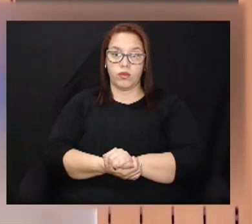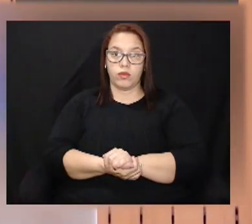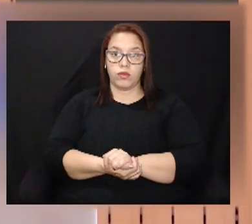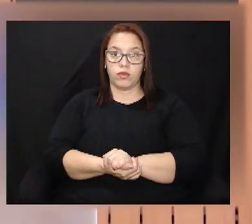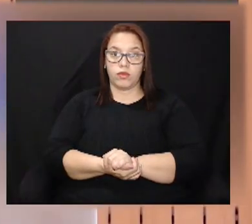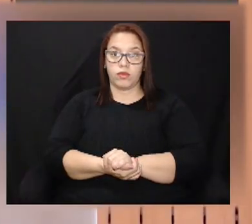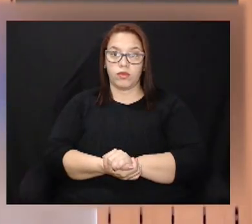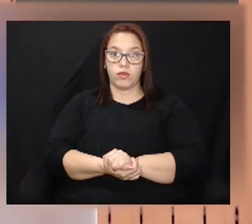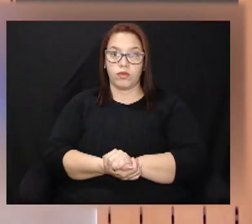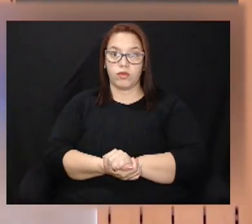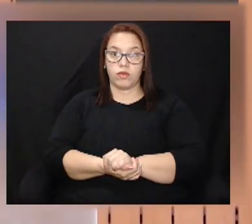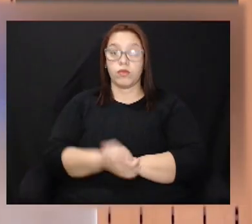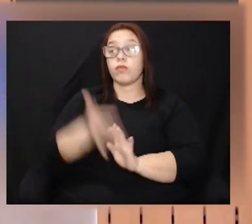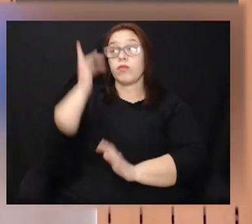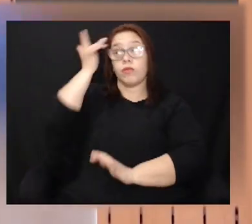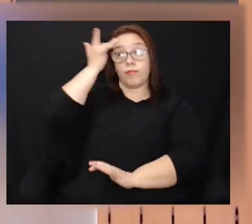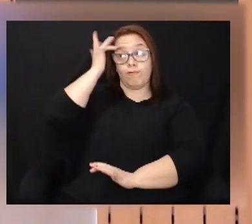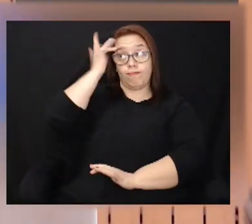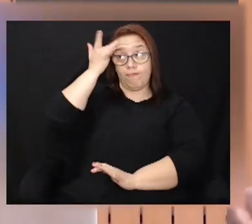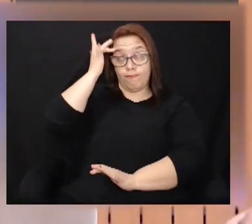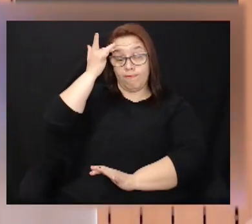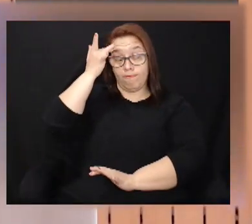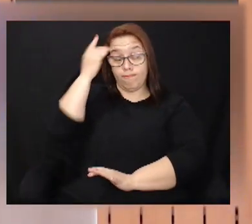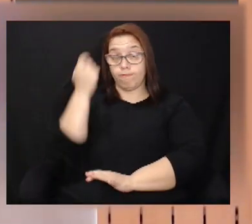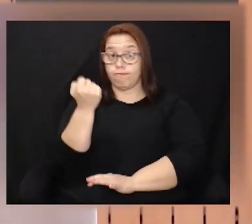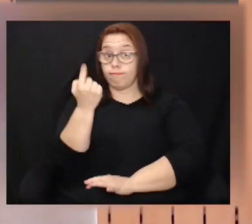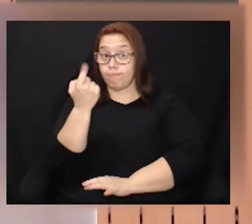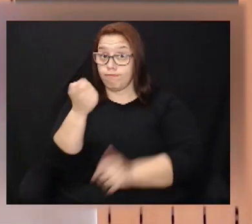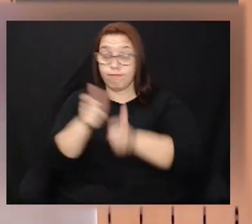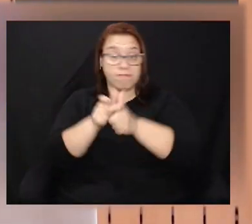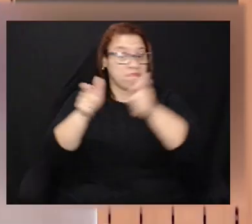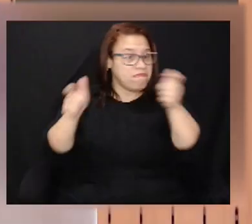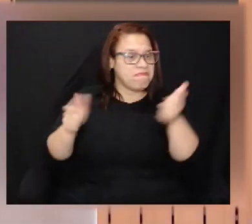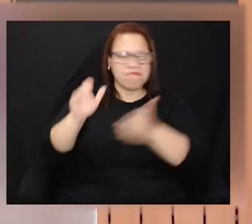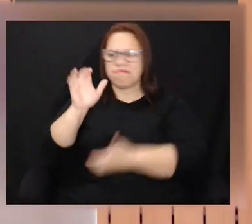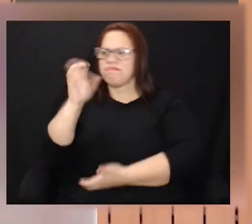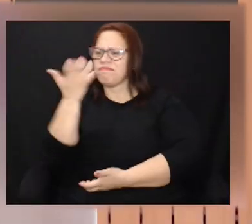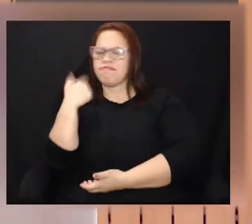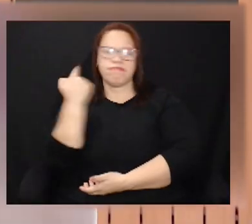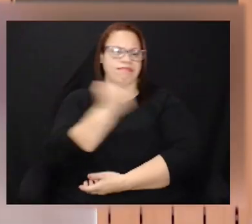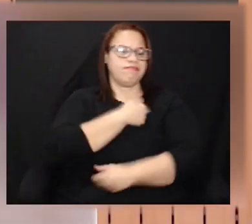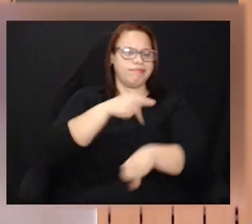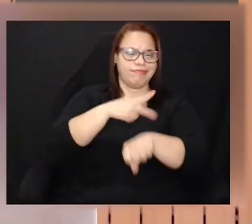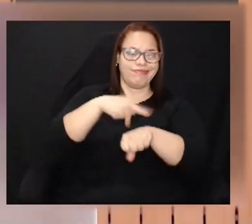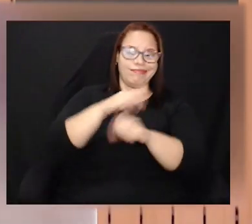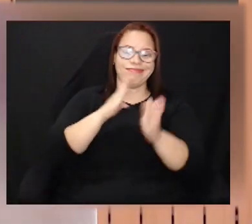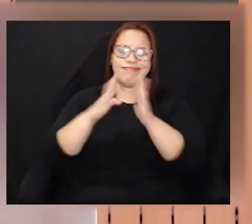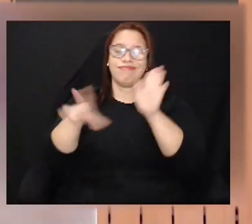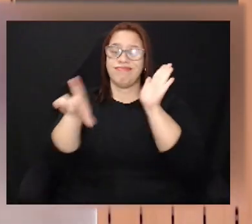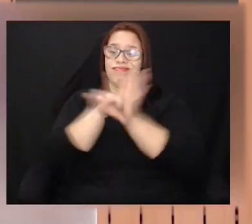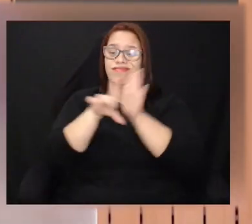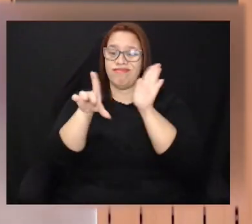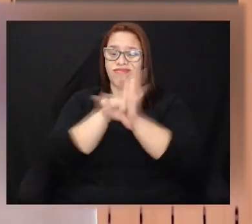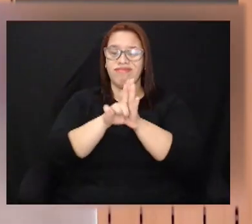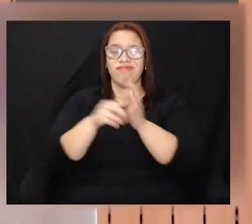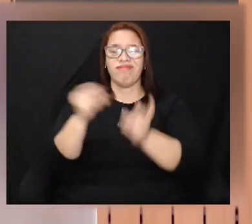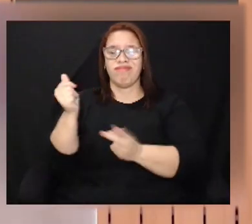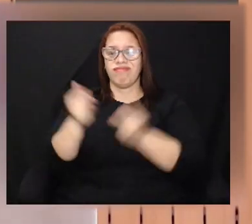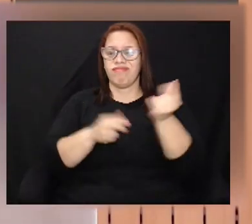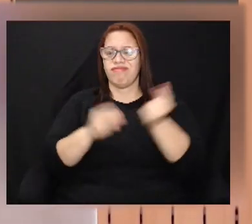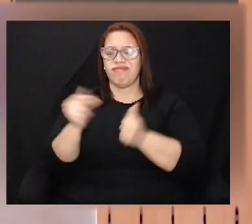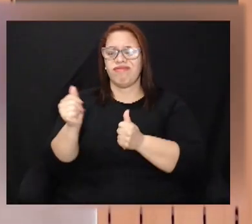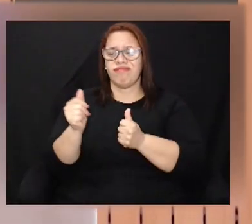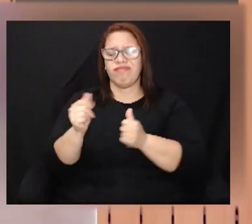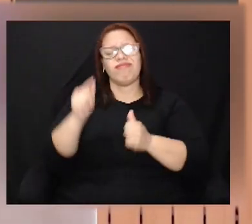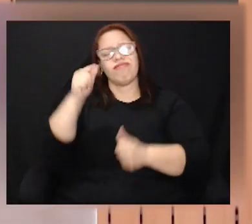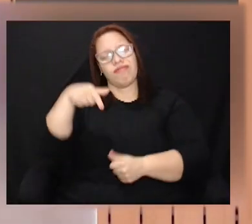eu acho que foi uma das grandes coisas que aconteceu no nosso país, em termos legislativos, nos últimos tempos, foi a edição